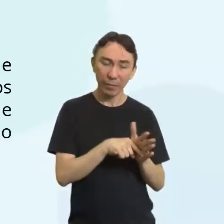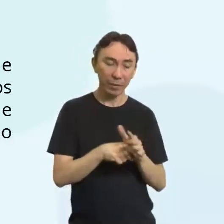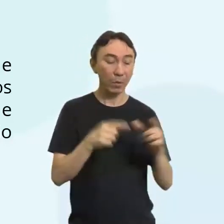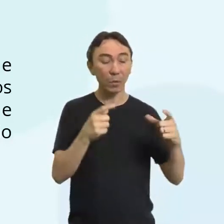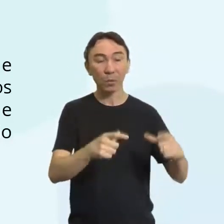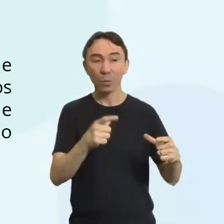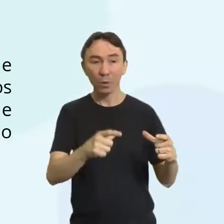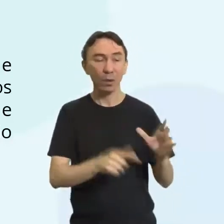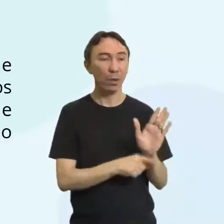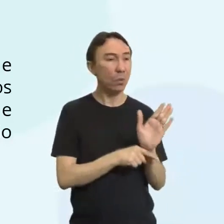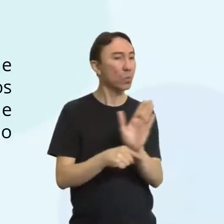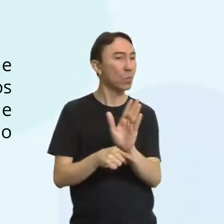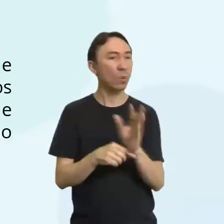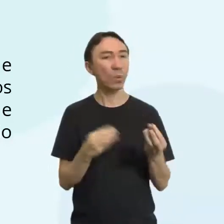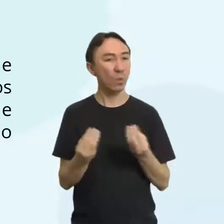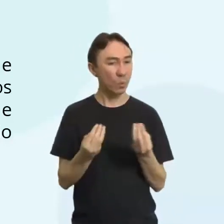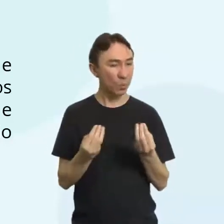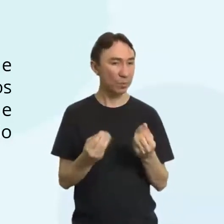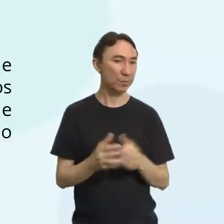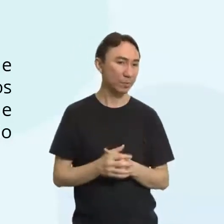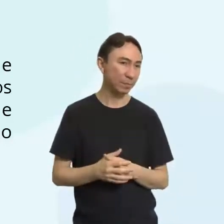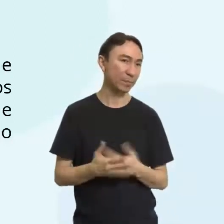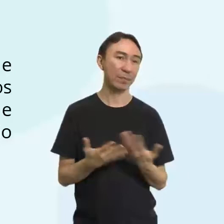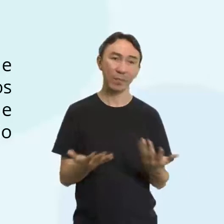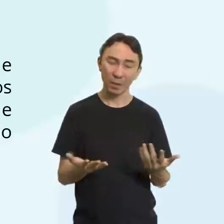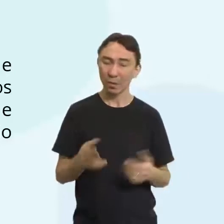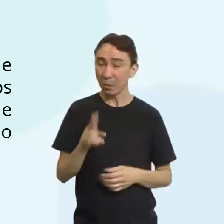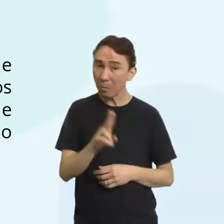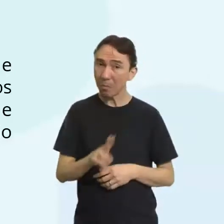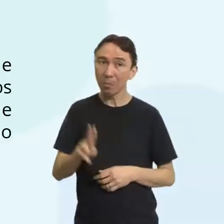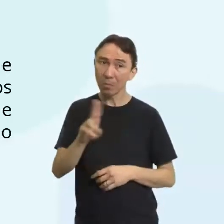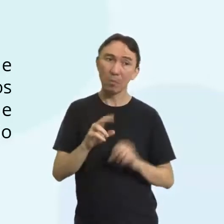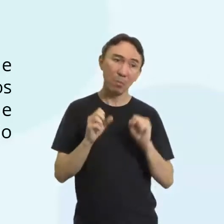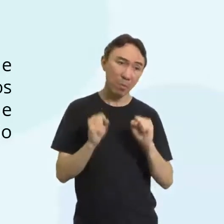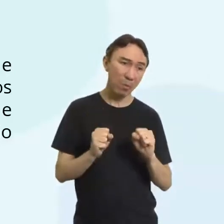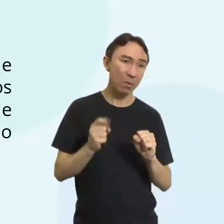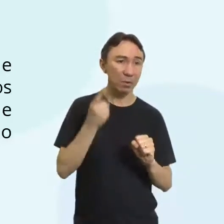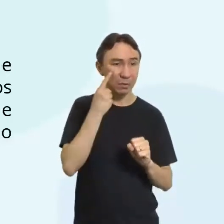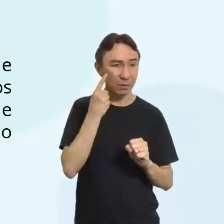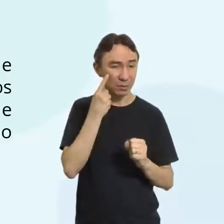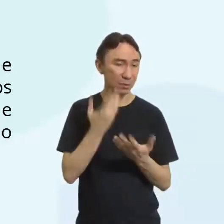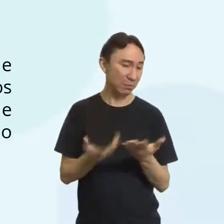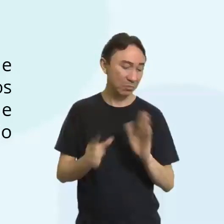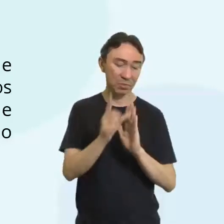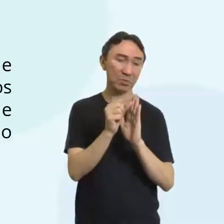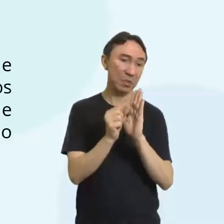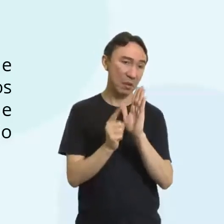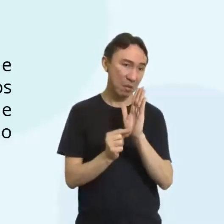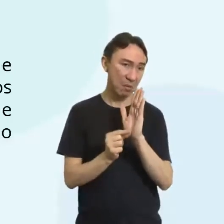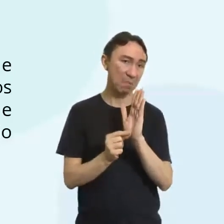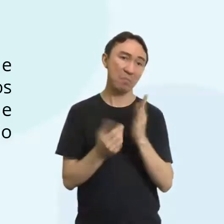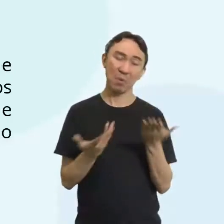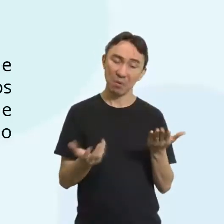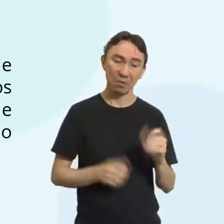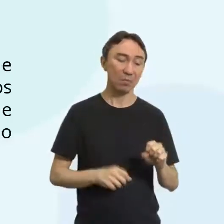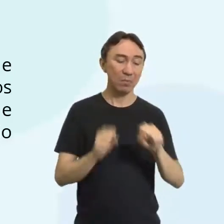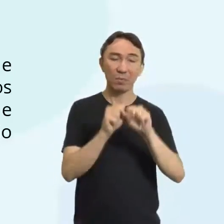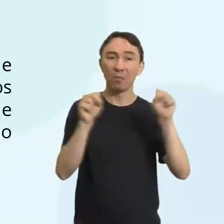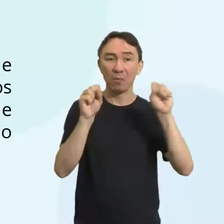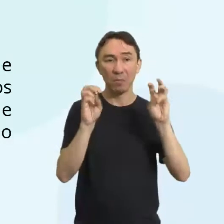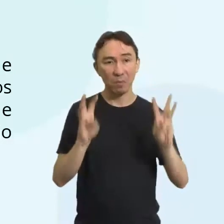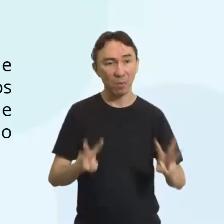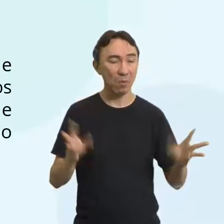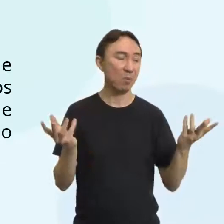e os fatores limitantes a elas, com ou sem o uso de dispositivos e aplicativos digitais, tais como softwares